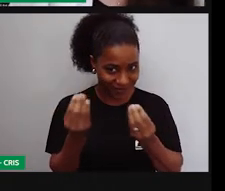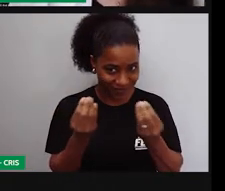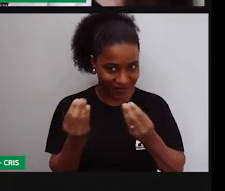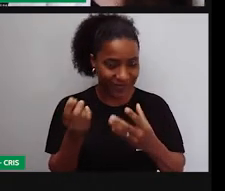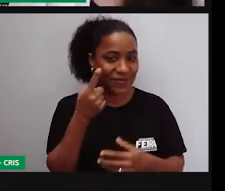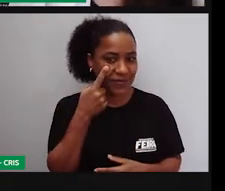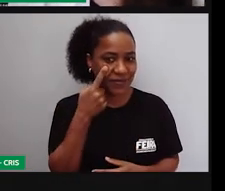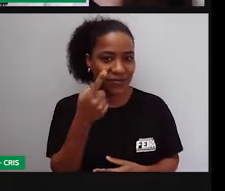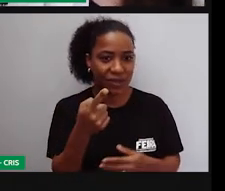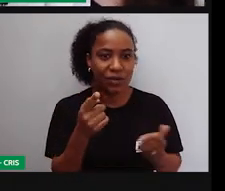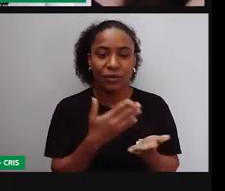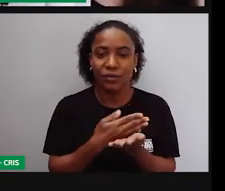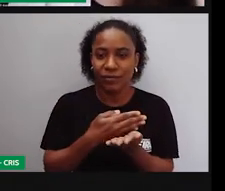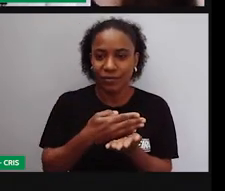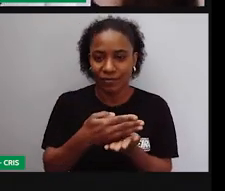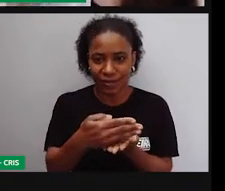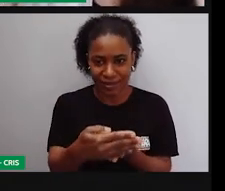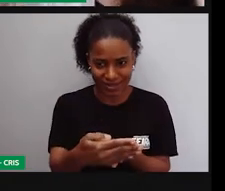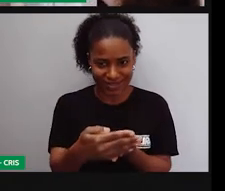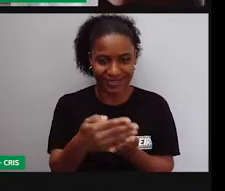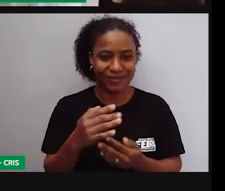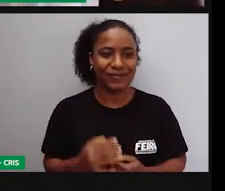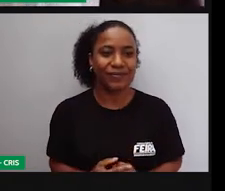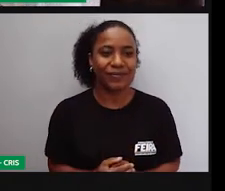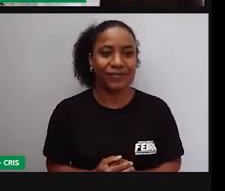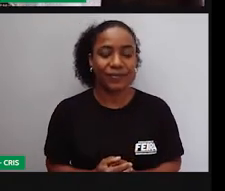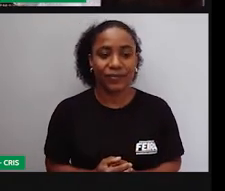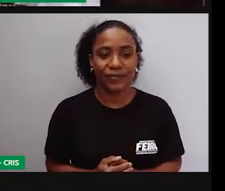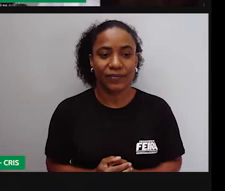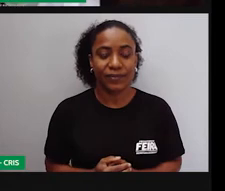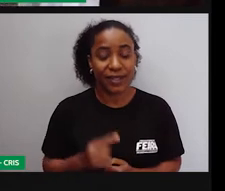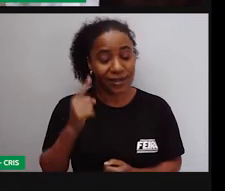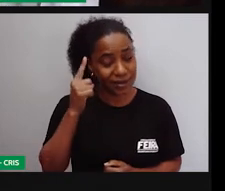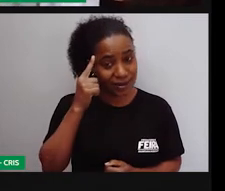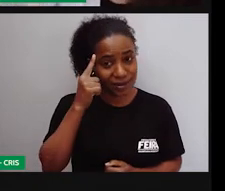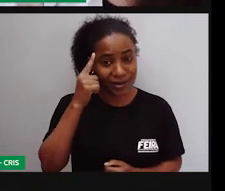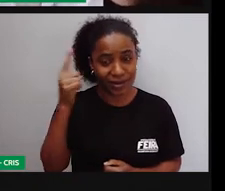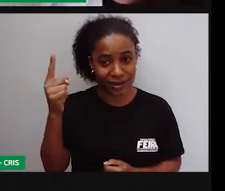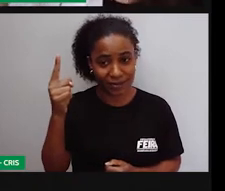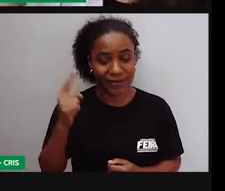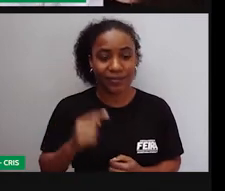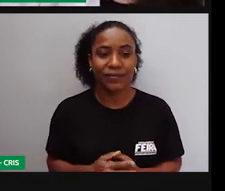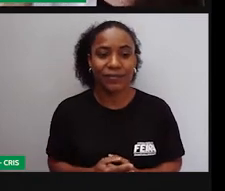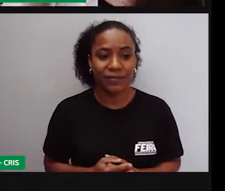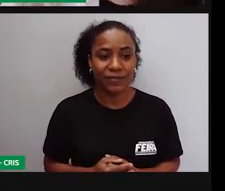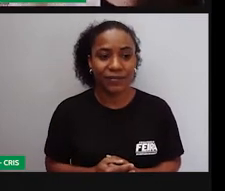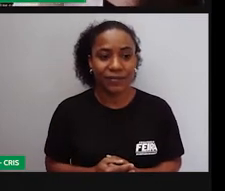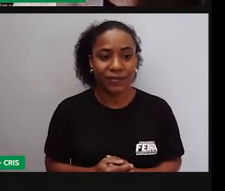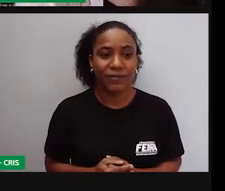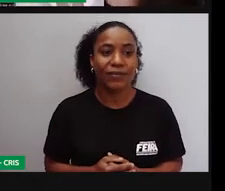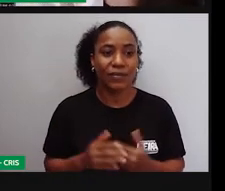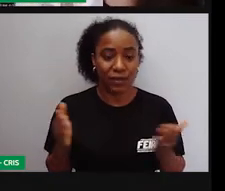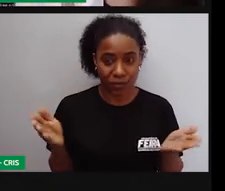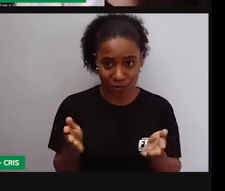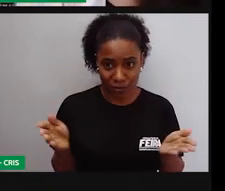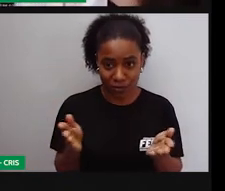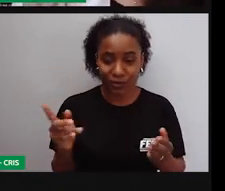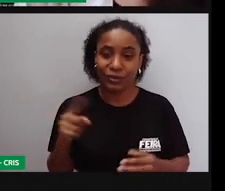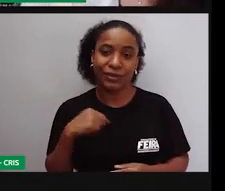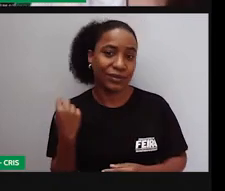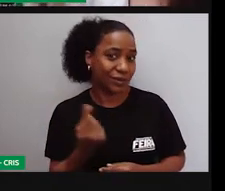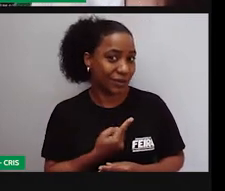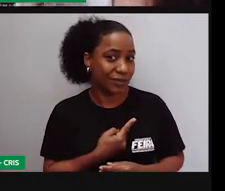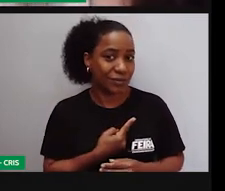estudo. Lembrando a vocês, gente, que alguns conteúdos que eu vou tratar aqui, que eu vou mostrar para